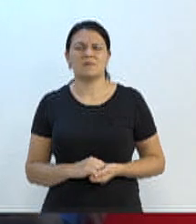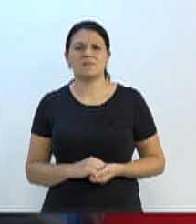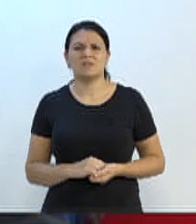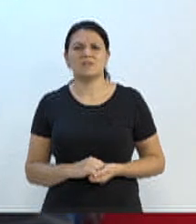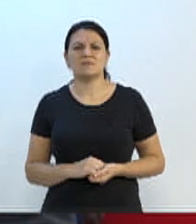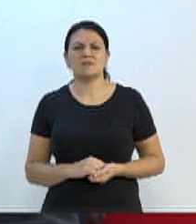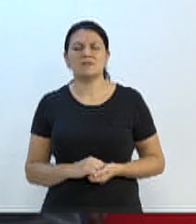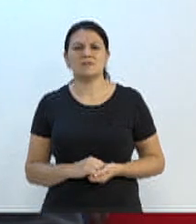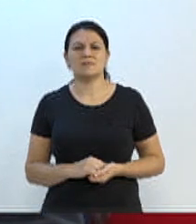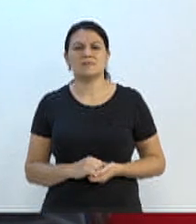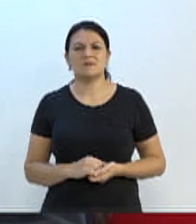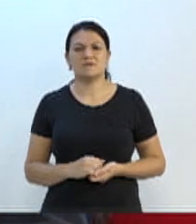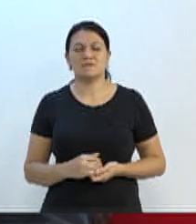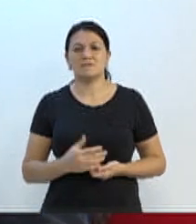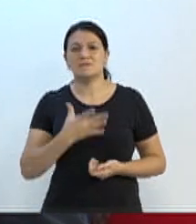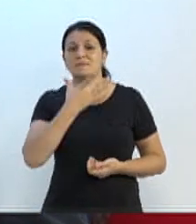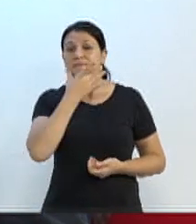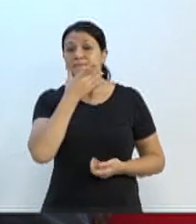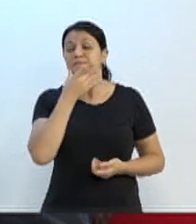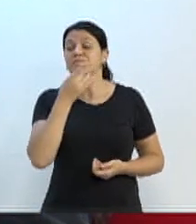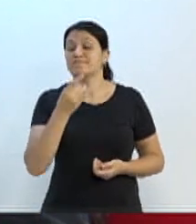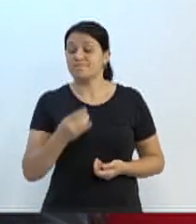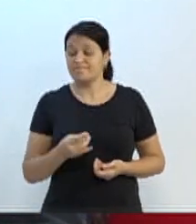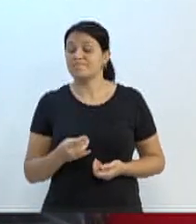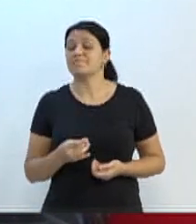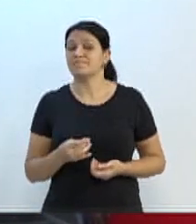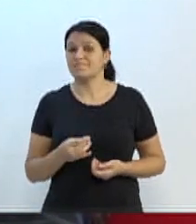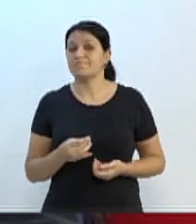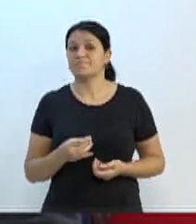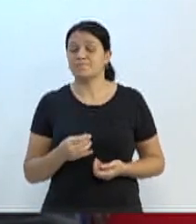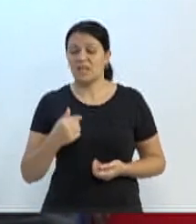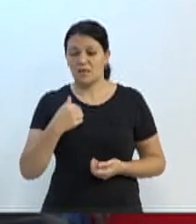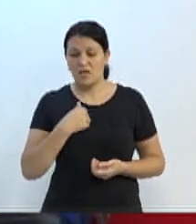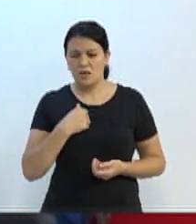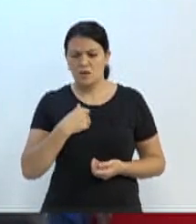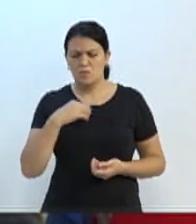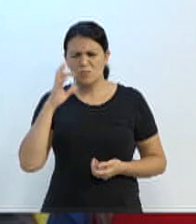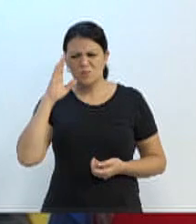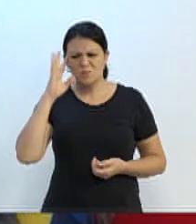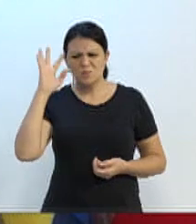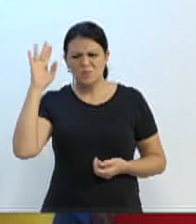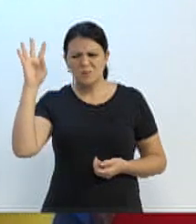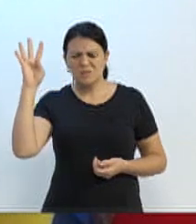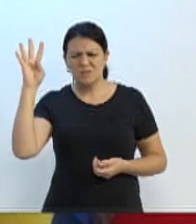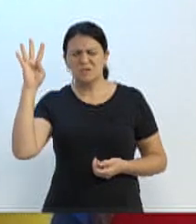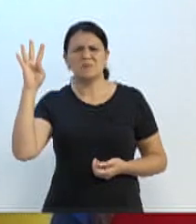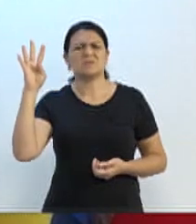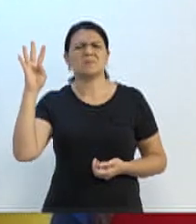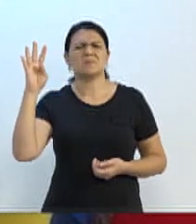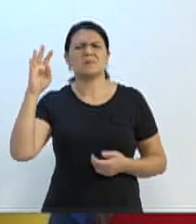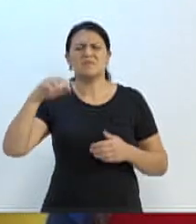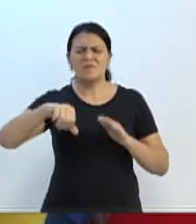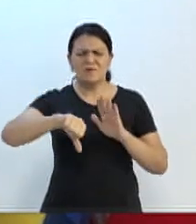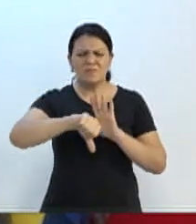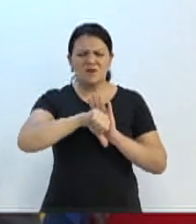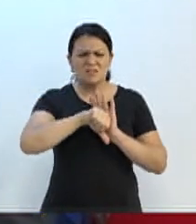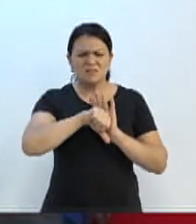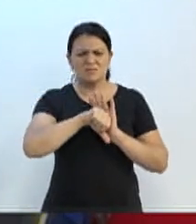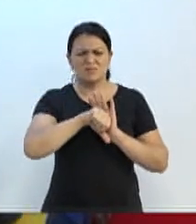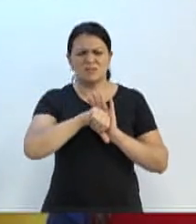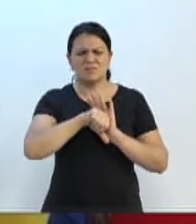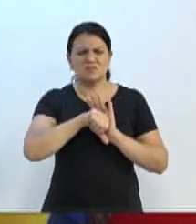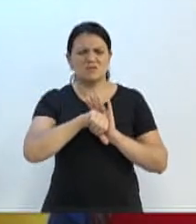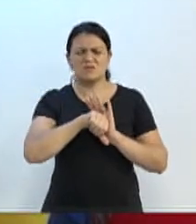Eu acho que eu estou sonhando e sendo vítima de um pesadelo. Não